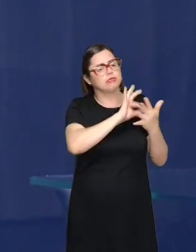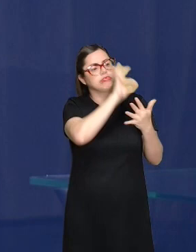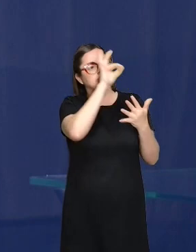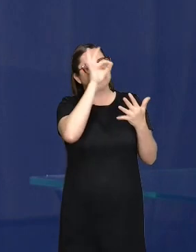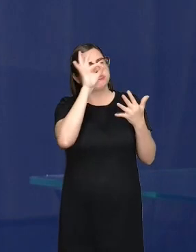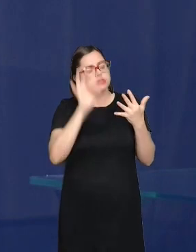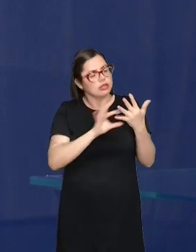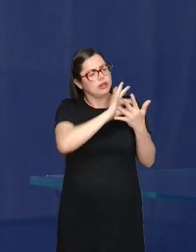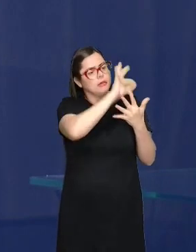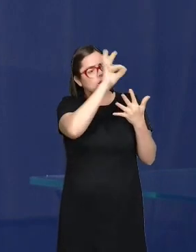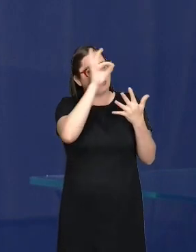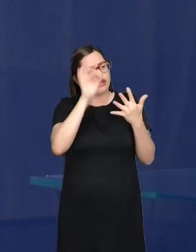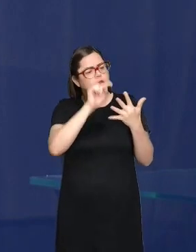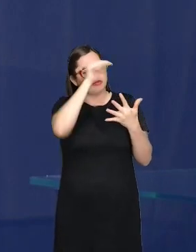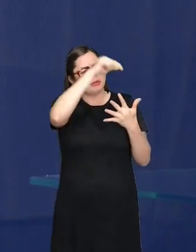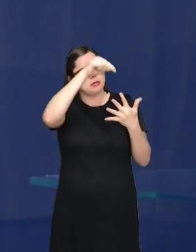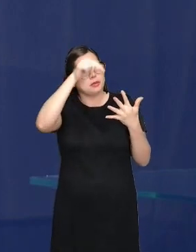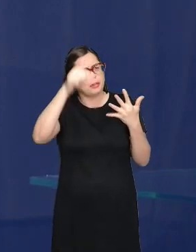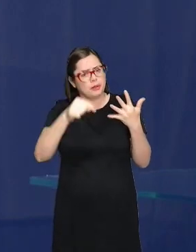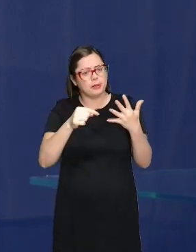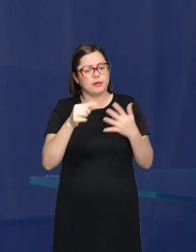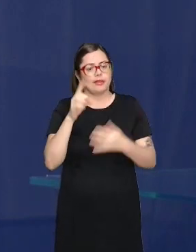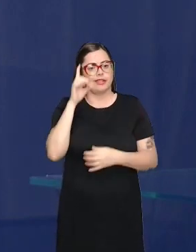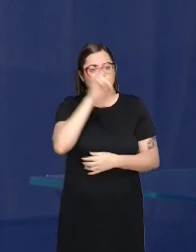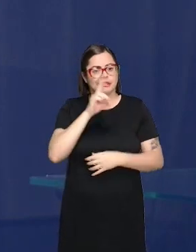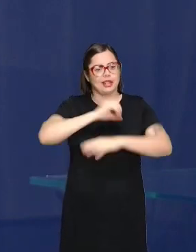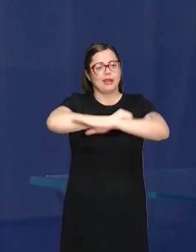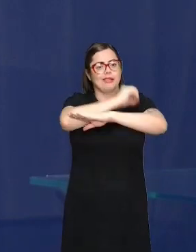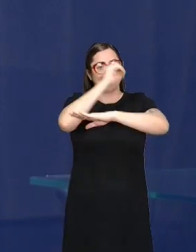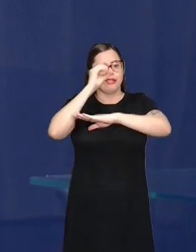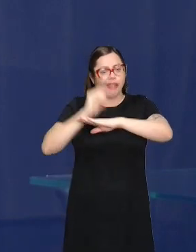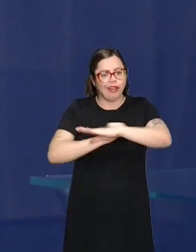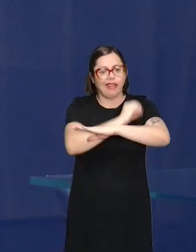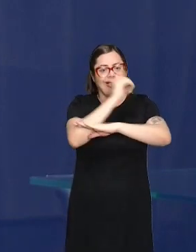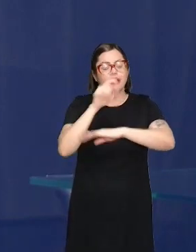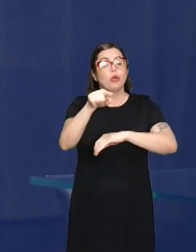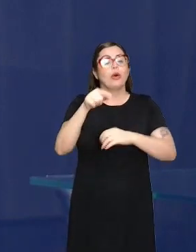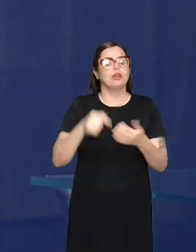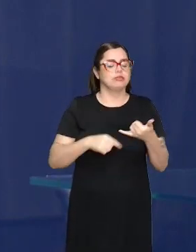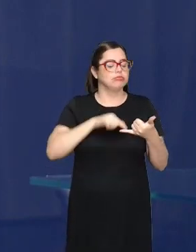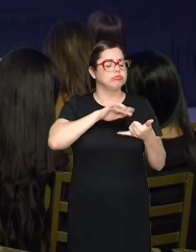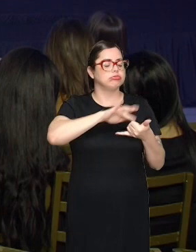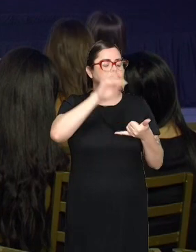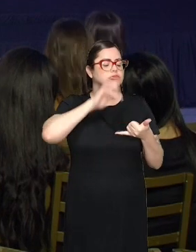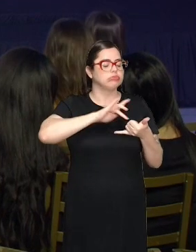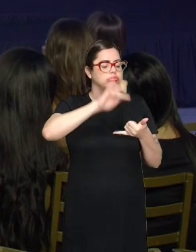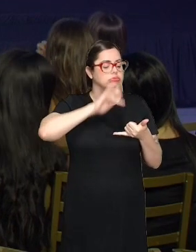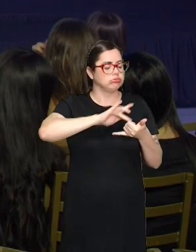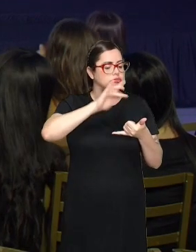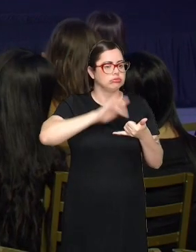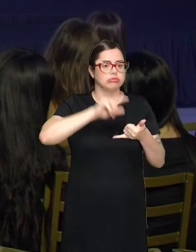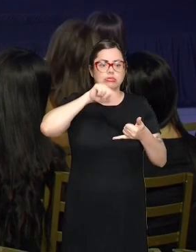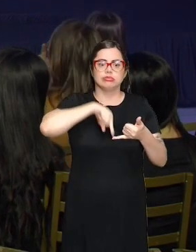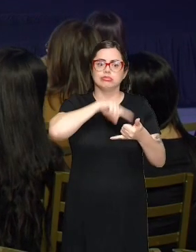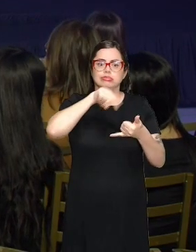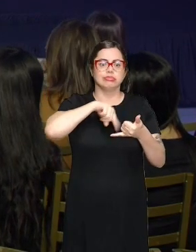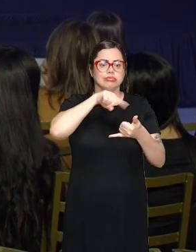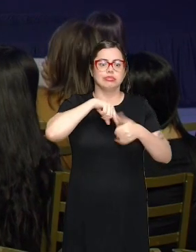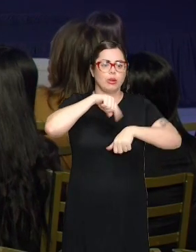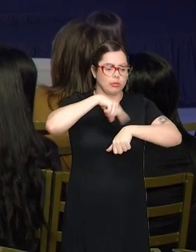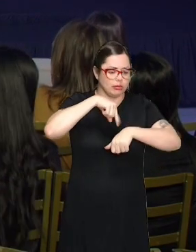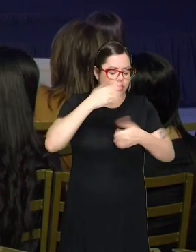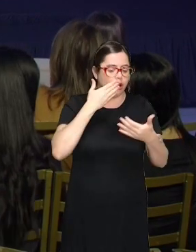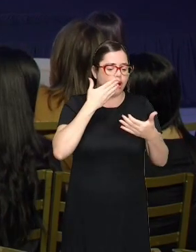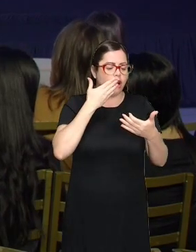tanto tempo... E, de novo, quem aí já viu quanto tempo passa no celular por dia? E quem já ficou assim, passado,